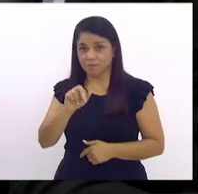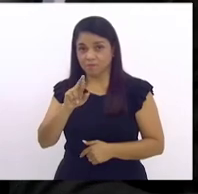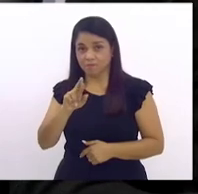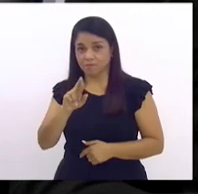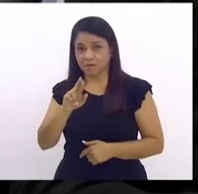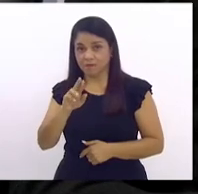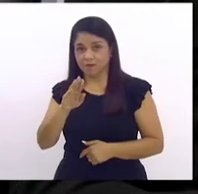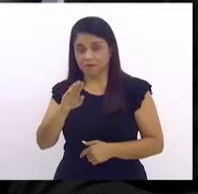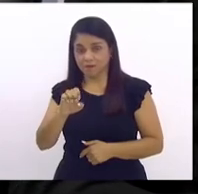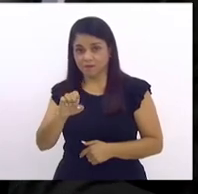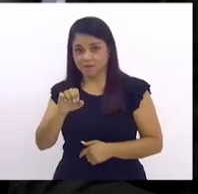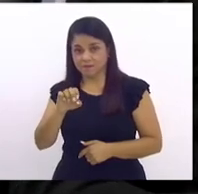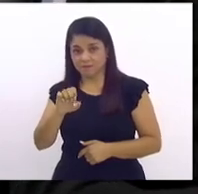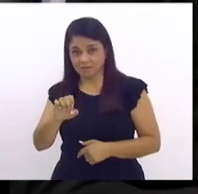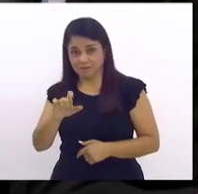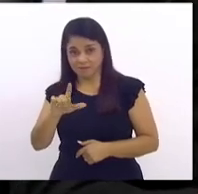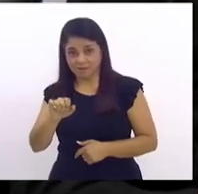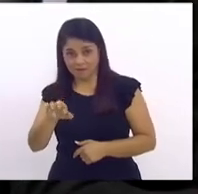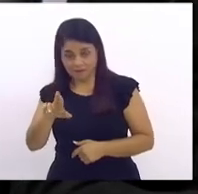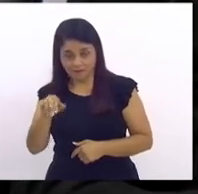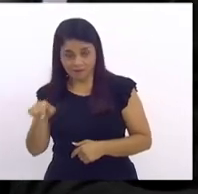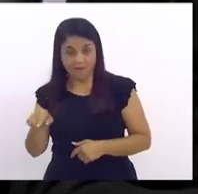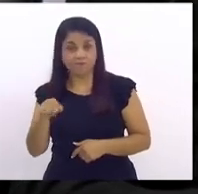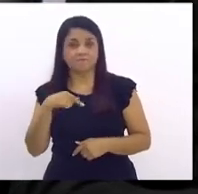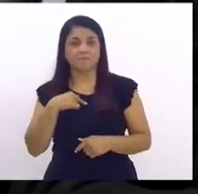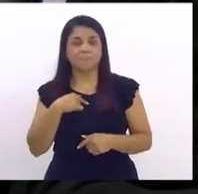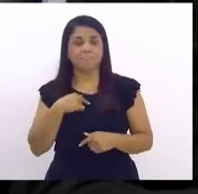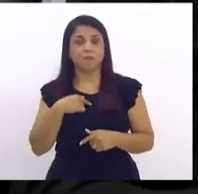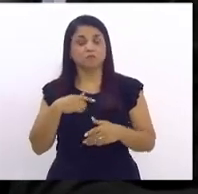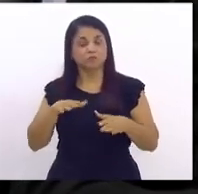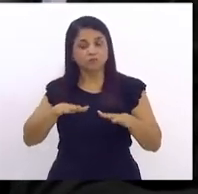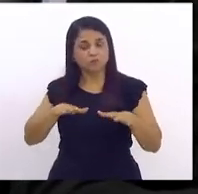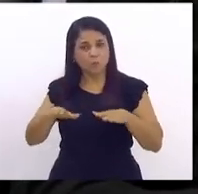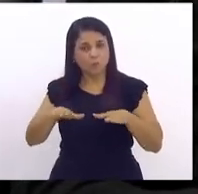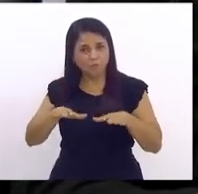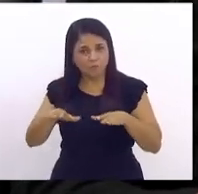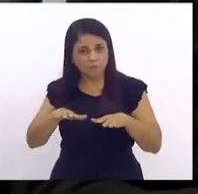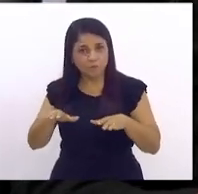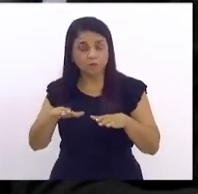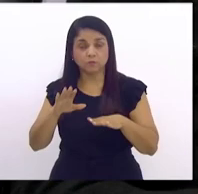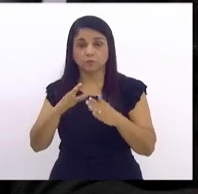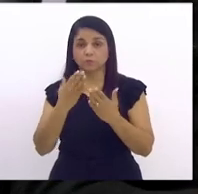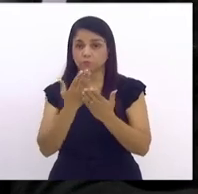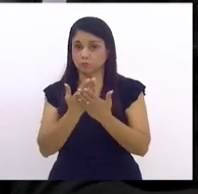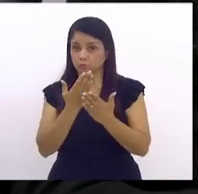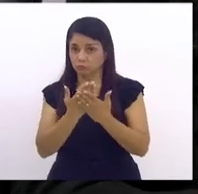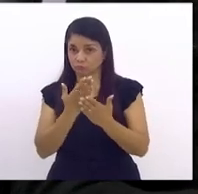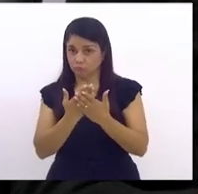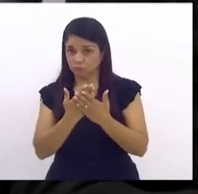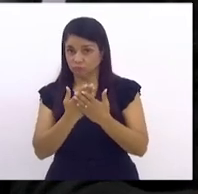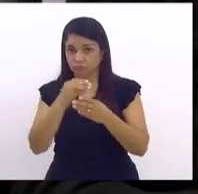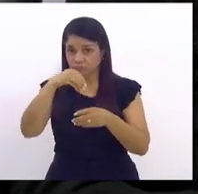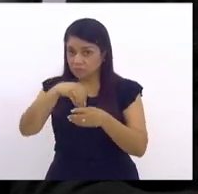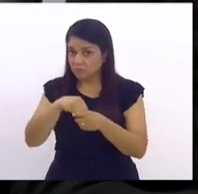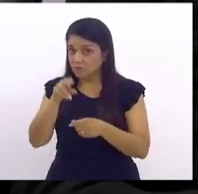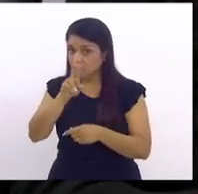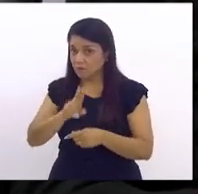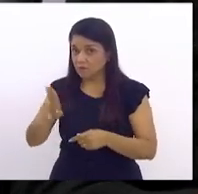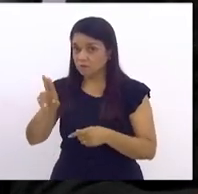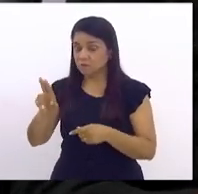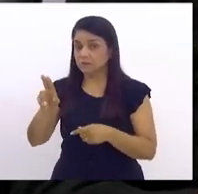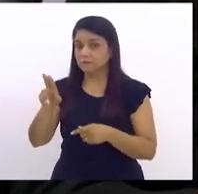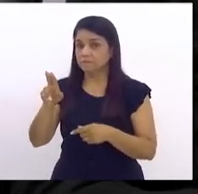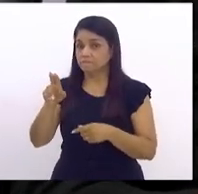atenção é que os movimentos estudantis têm essa questão como uma bandeira de